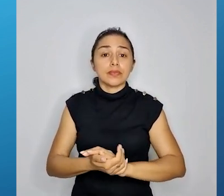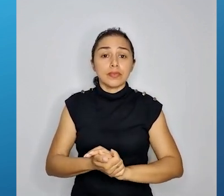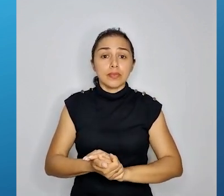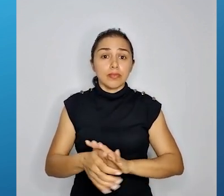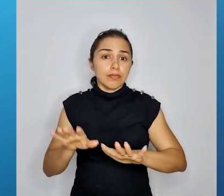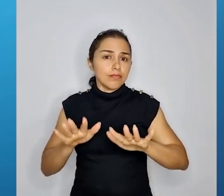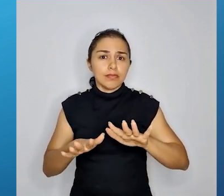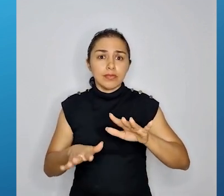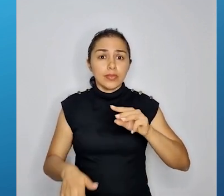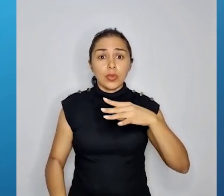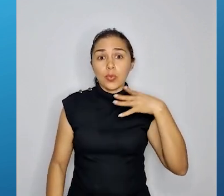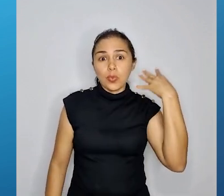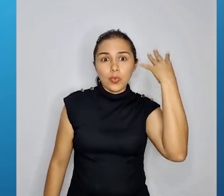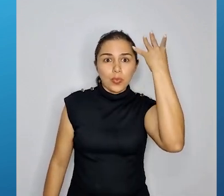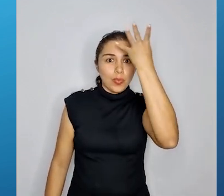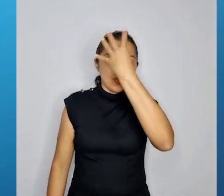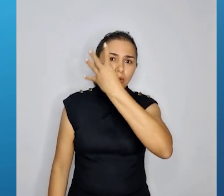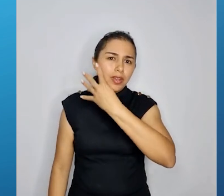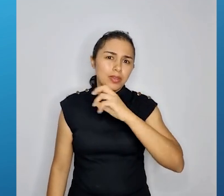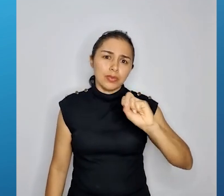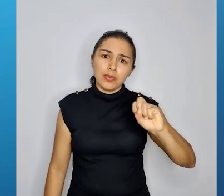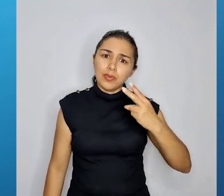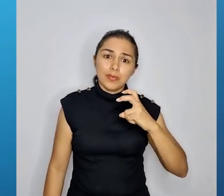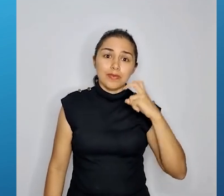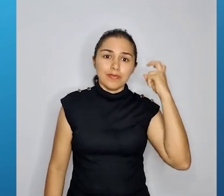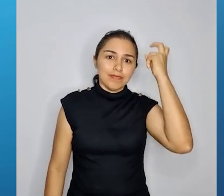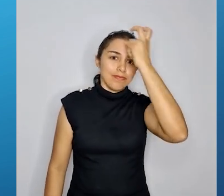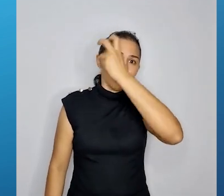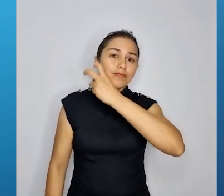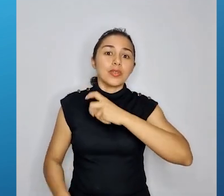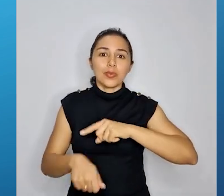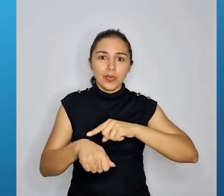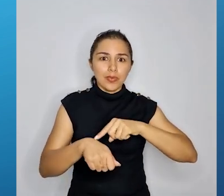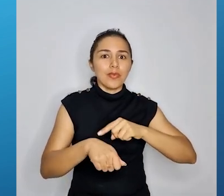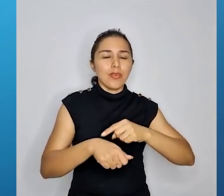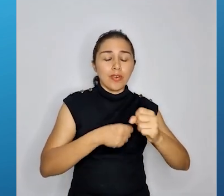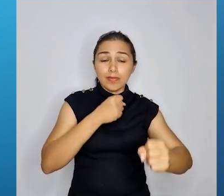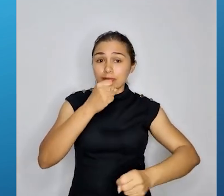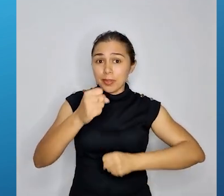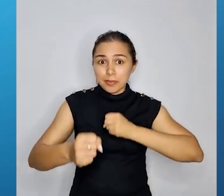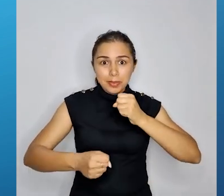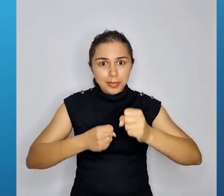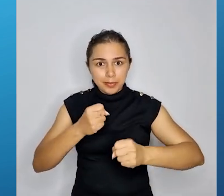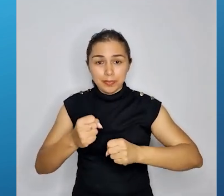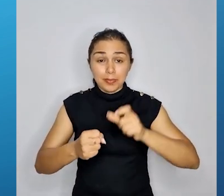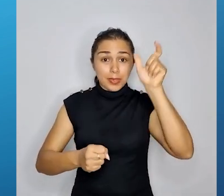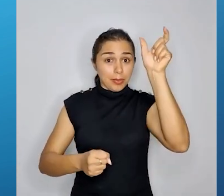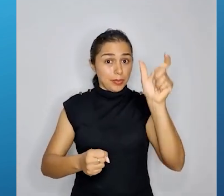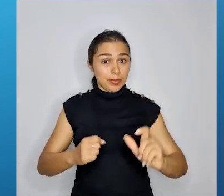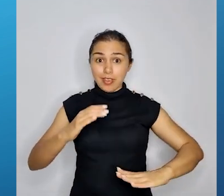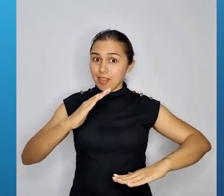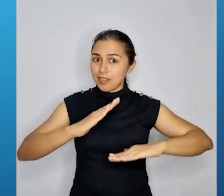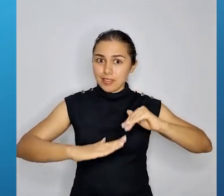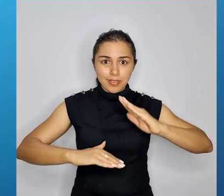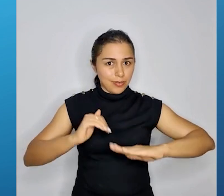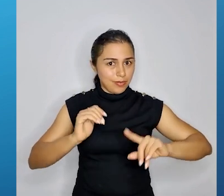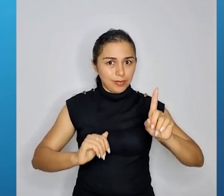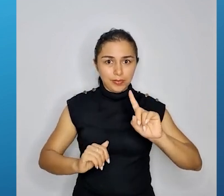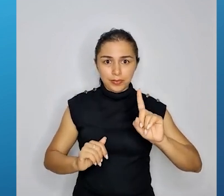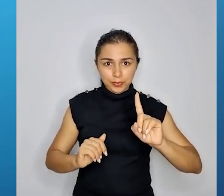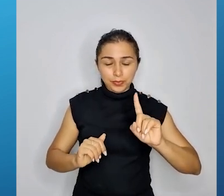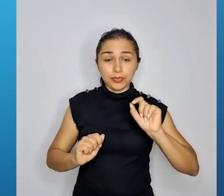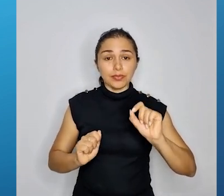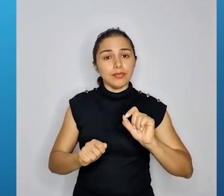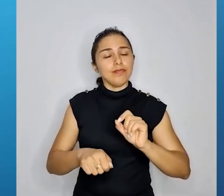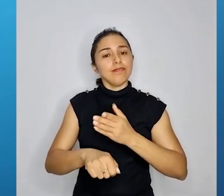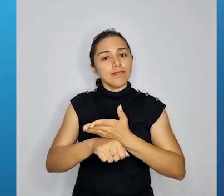e 5 horas de prova. Então, é isso que eu tenho para trazer para vocês. Um atleta não profissional, que ele vai realizar, né, que ele